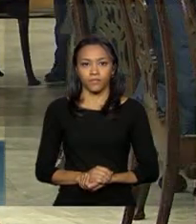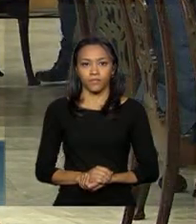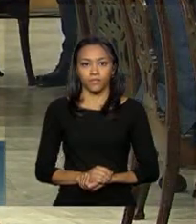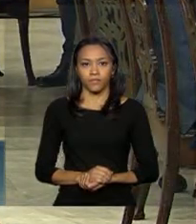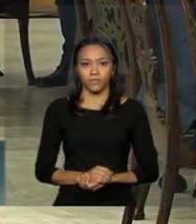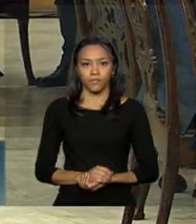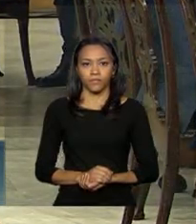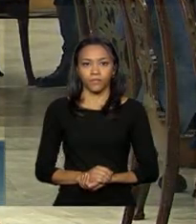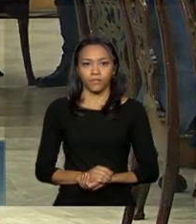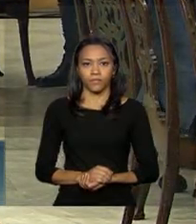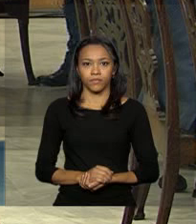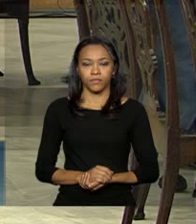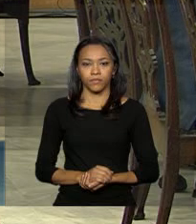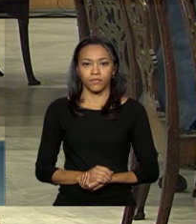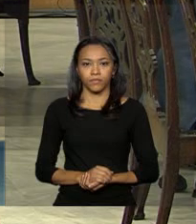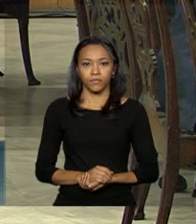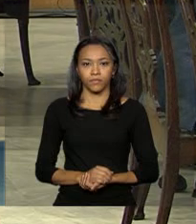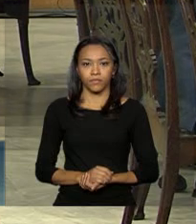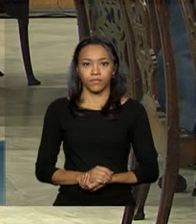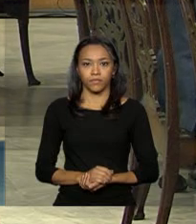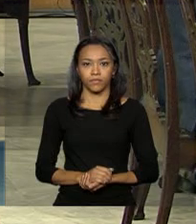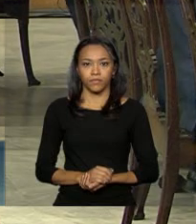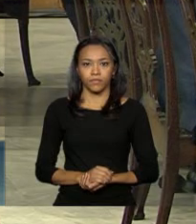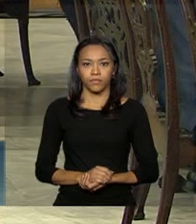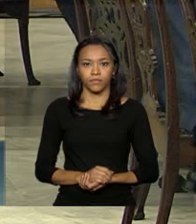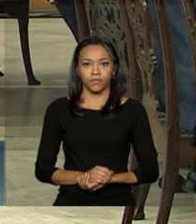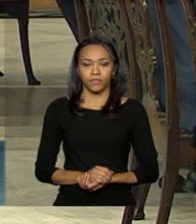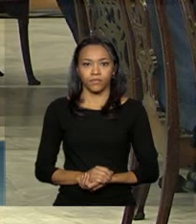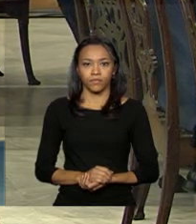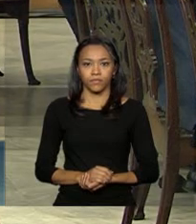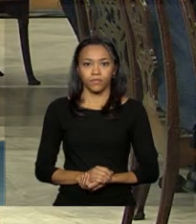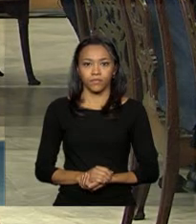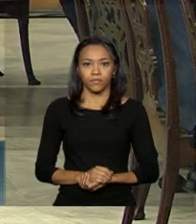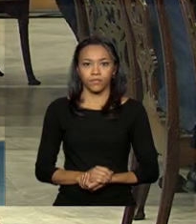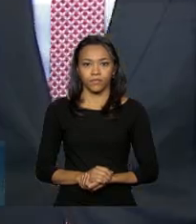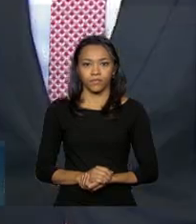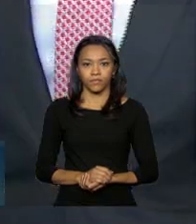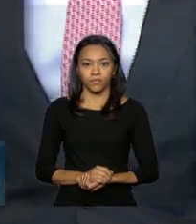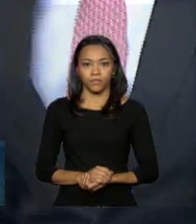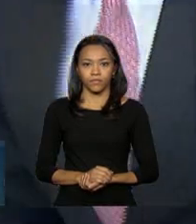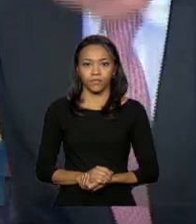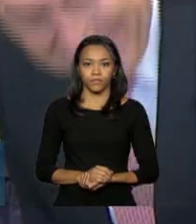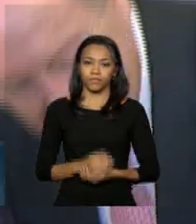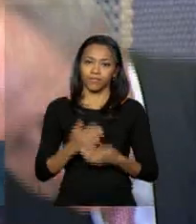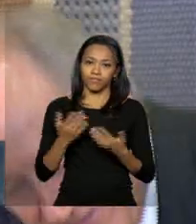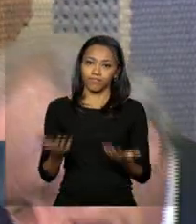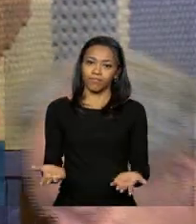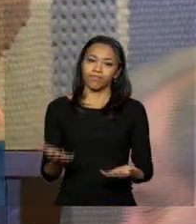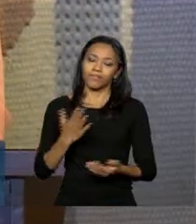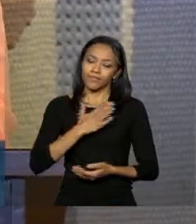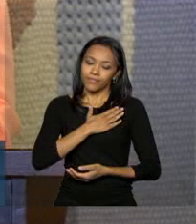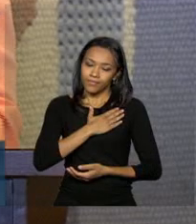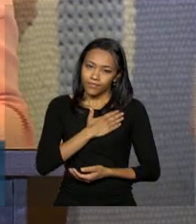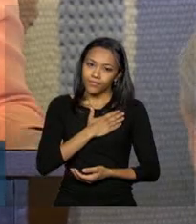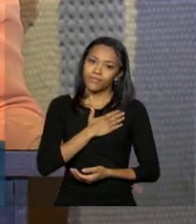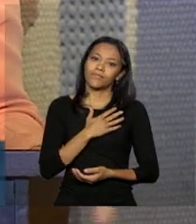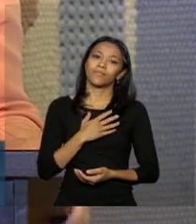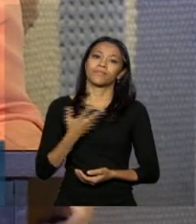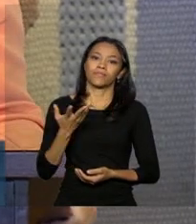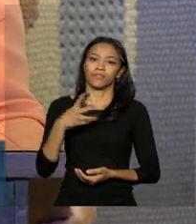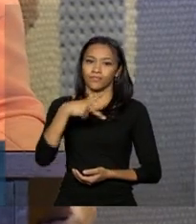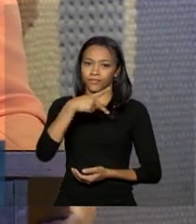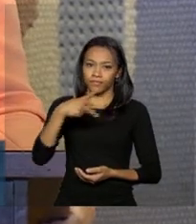Sehr geehrte Frau Präsidentin, liebe Dilma cara Dilma